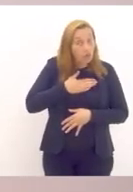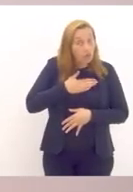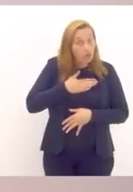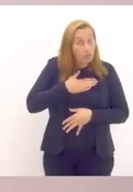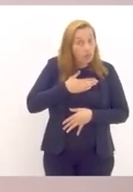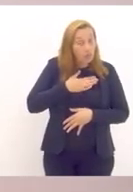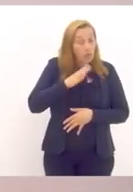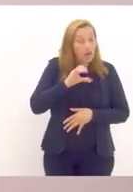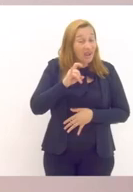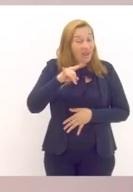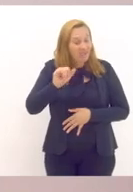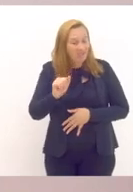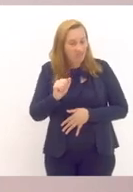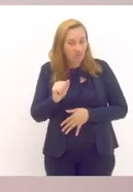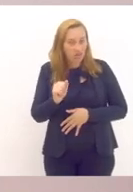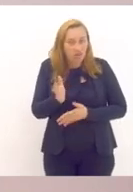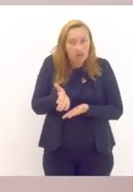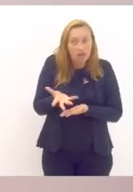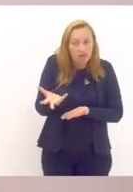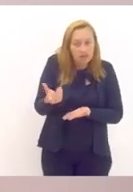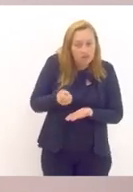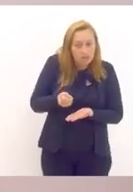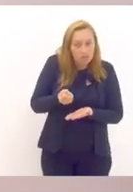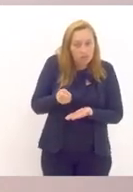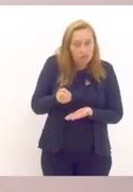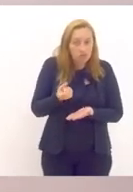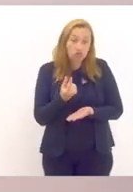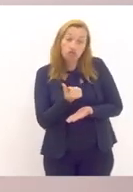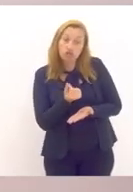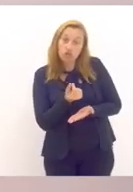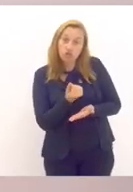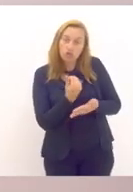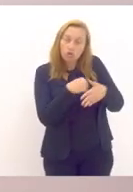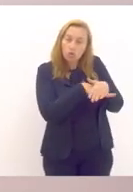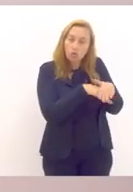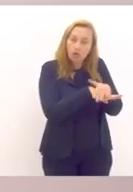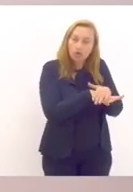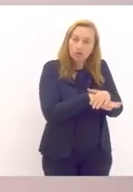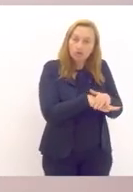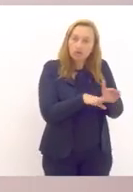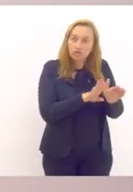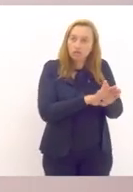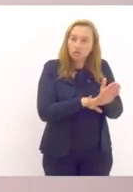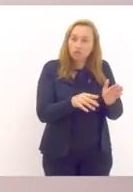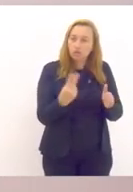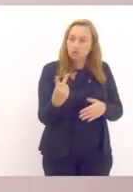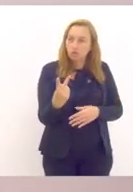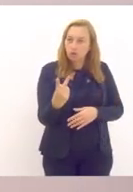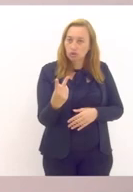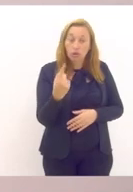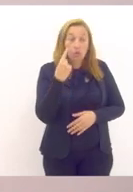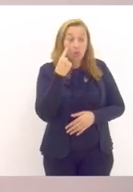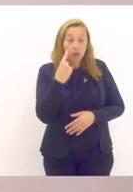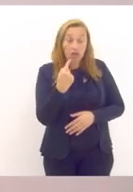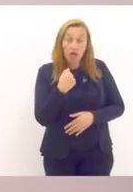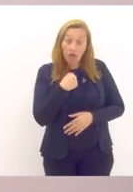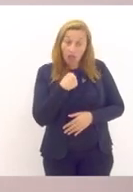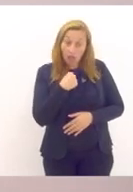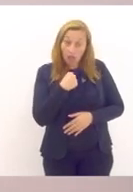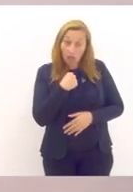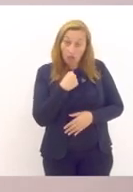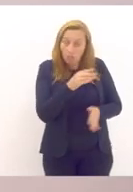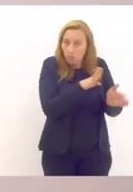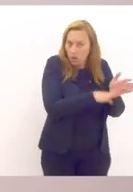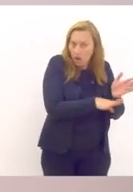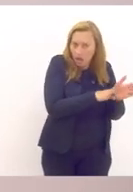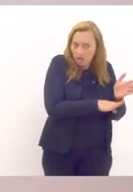ou recebimentos que eu tenha de caixa. Eu tiro os dois lados dessa equação, vamos olhar aqui. Entre o que eu efetivamente gasto e aquilo